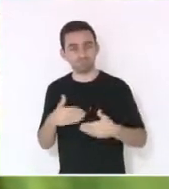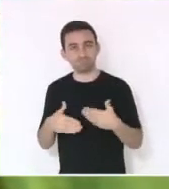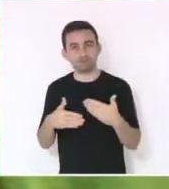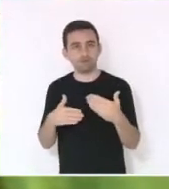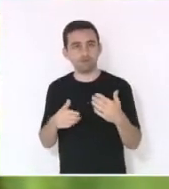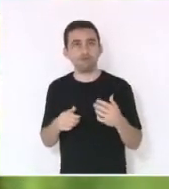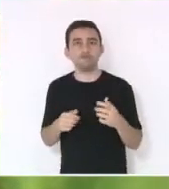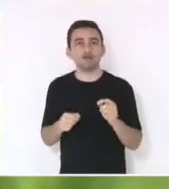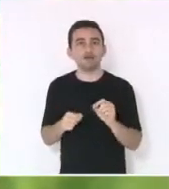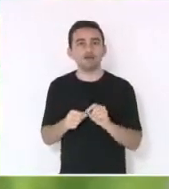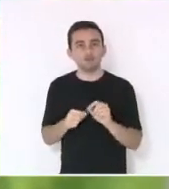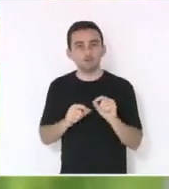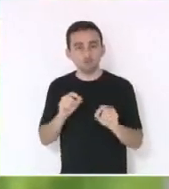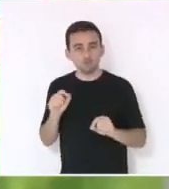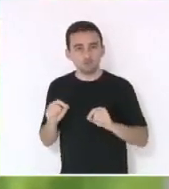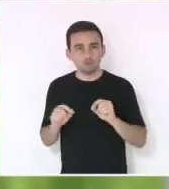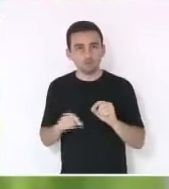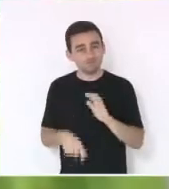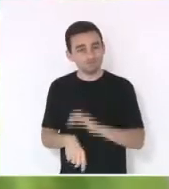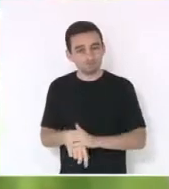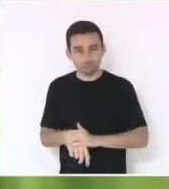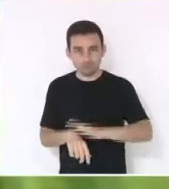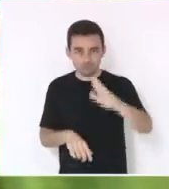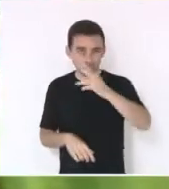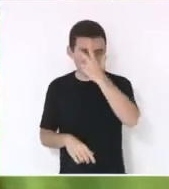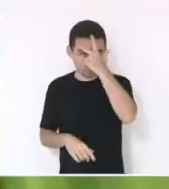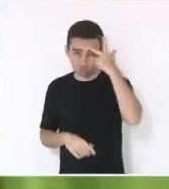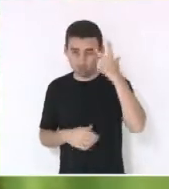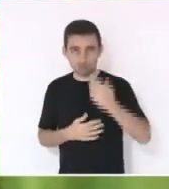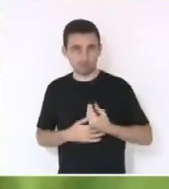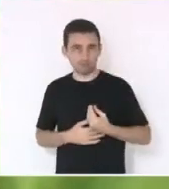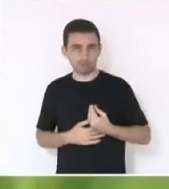com que mais vidas humanas sejam salvas.